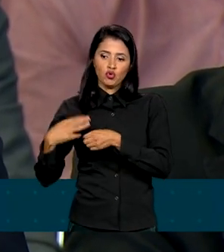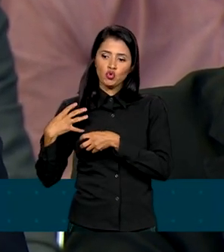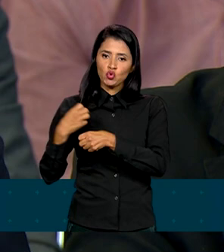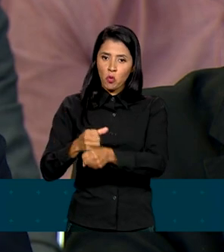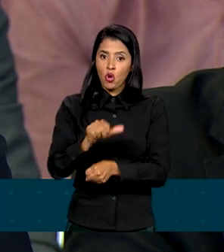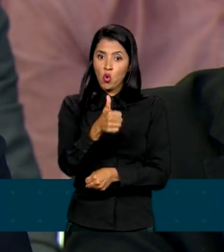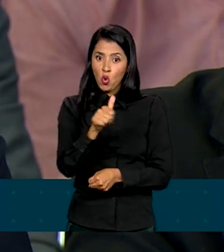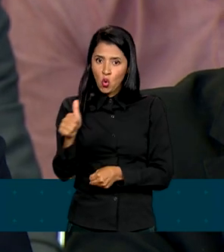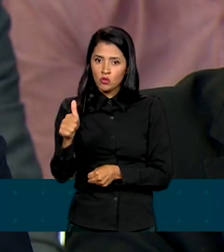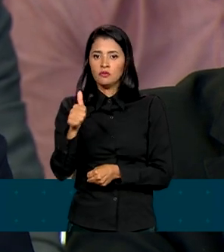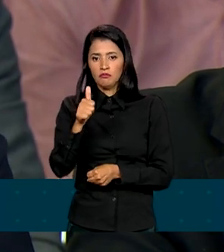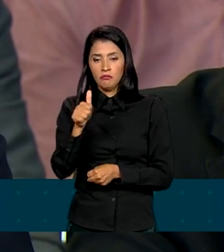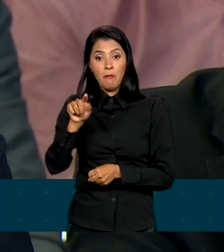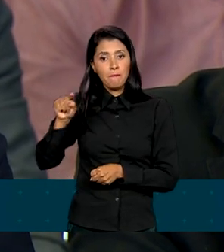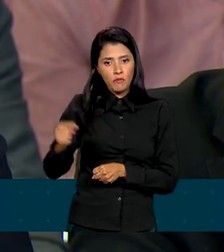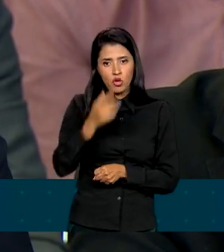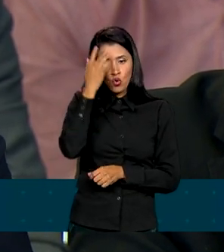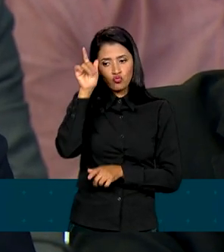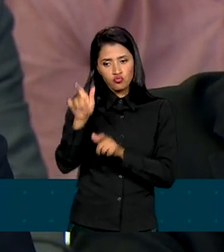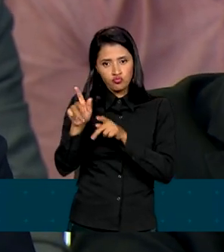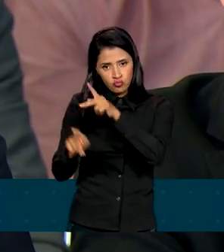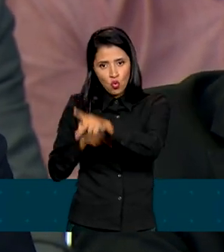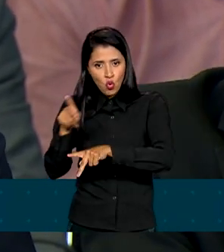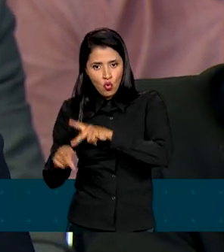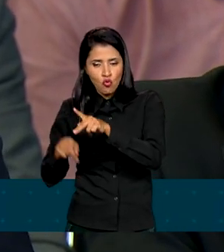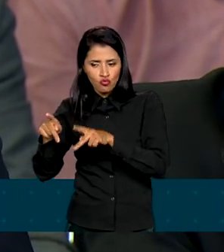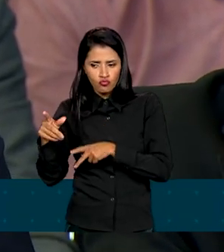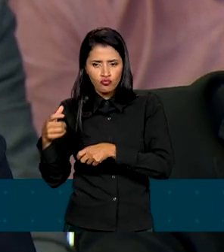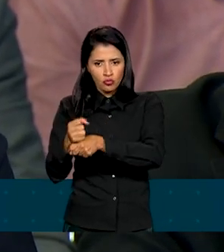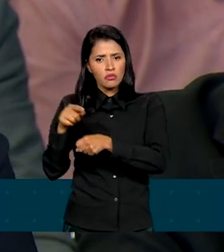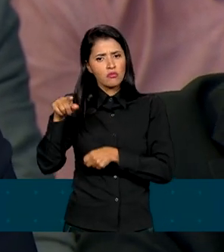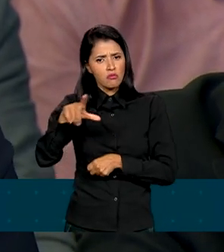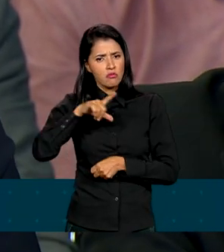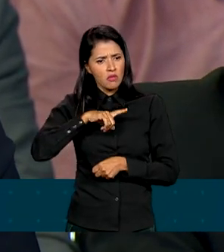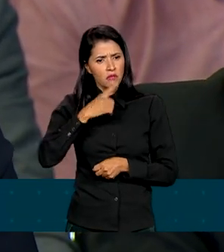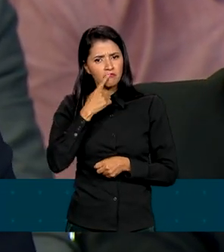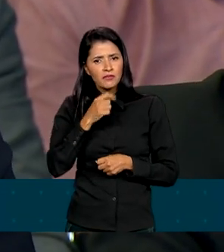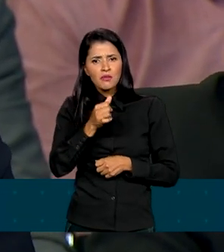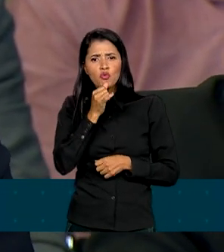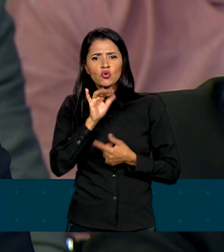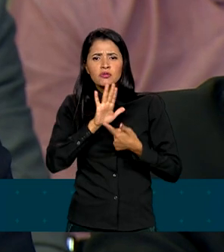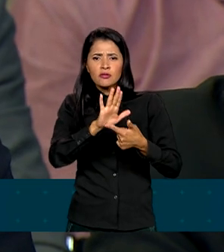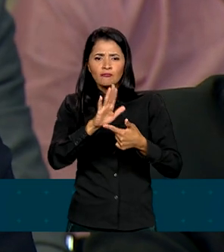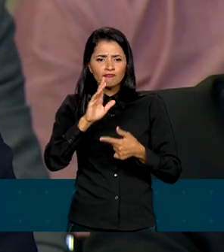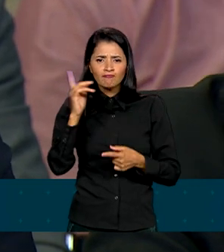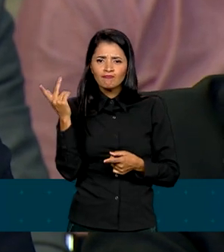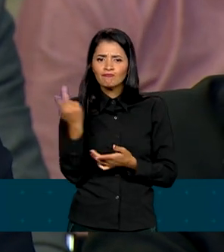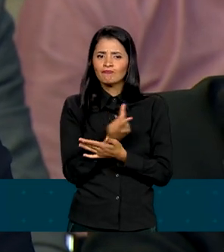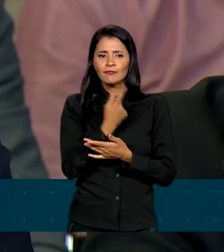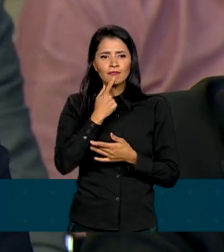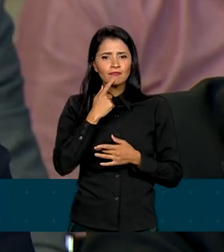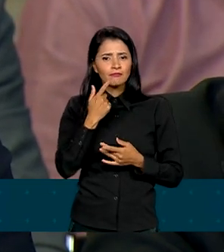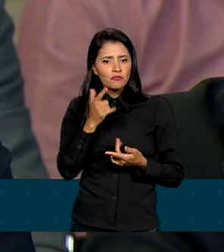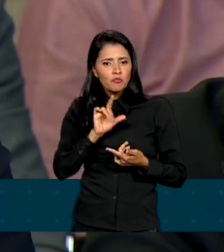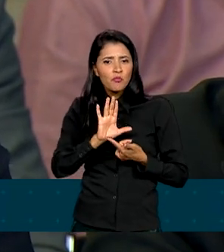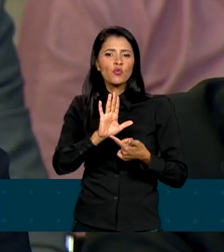esse belo exemplo, né, fazendo acontecer. Aí a gente fica muito feliz, né, de trazer os resultados,